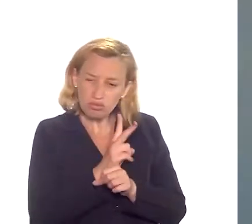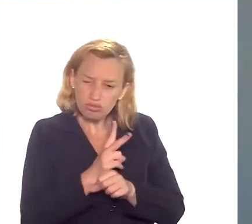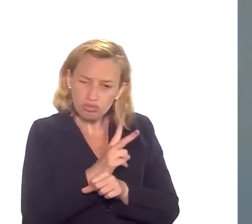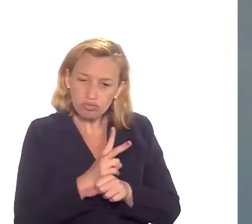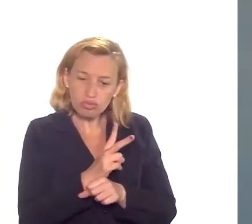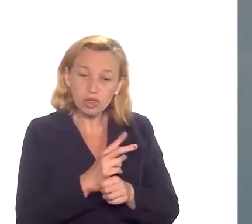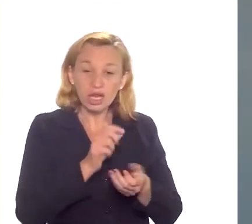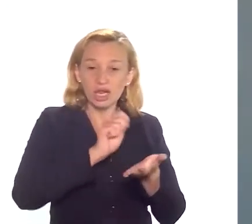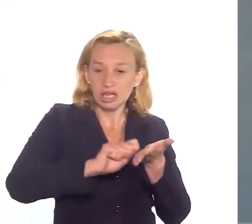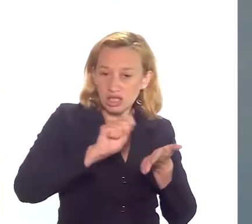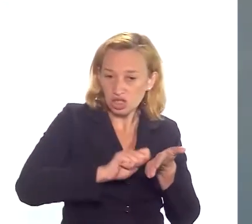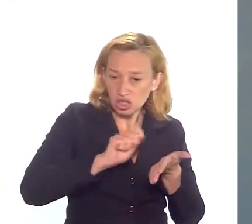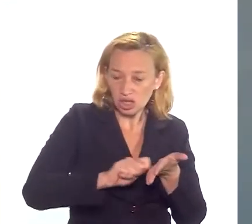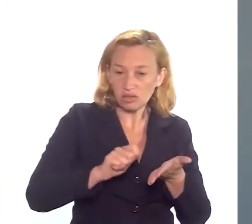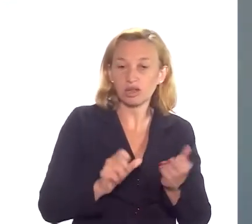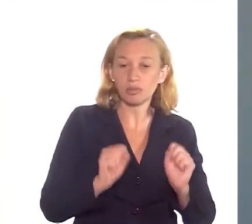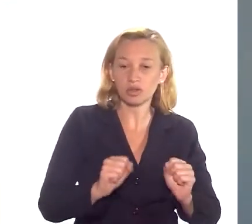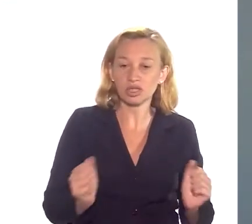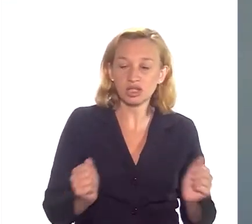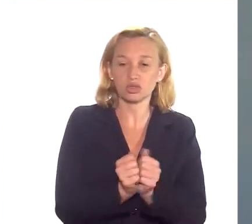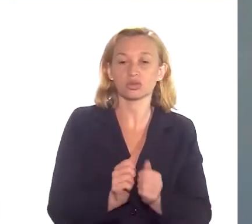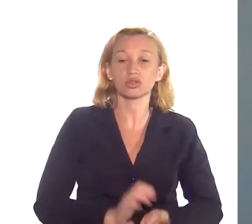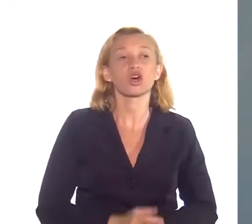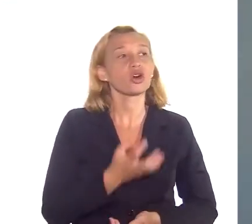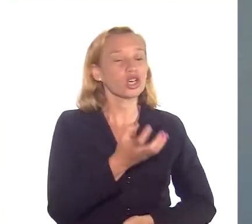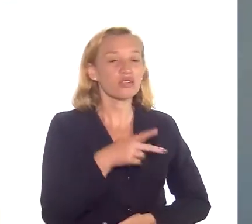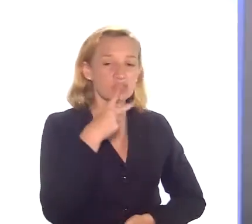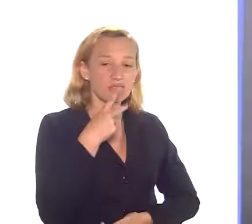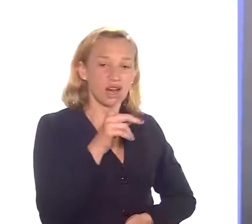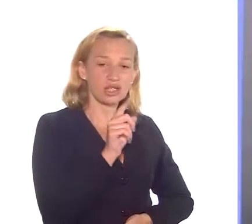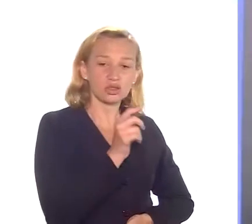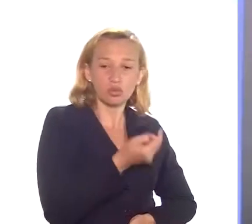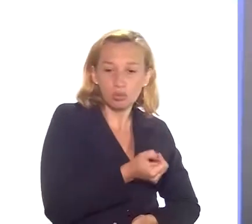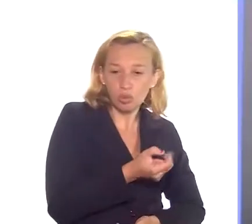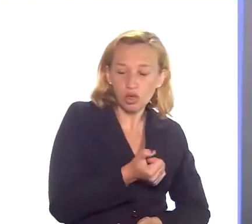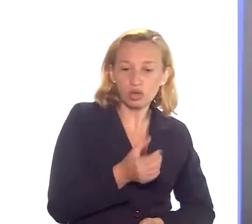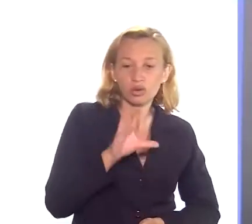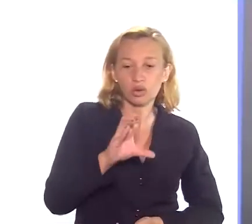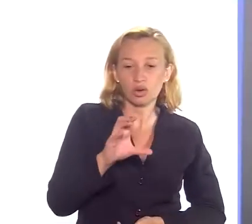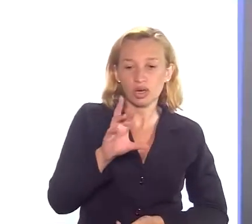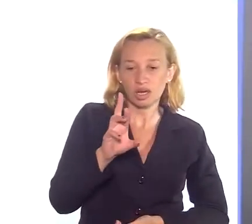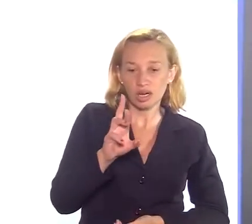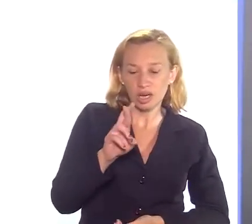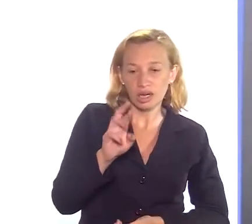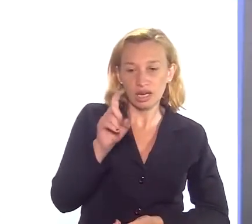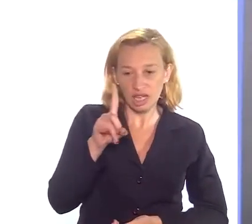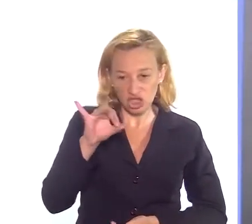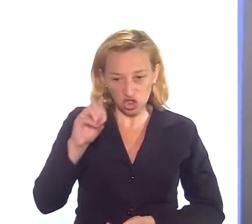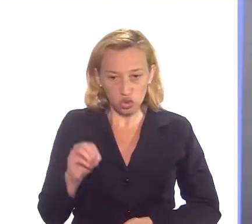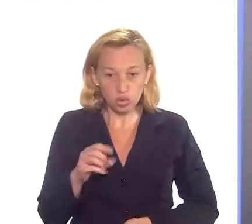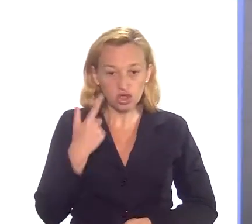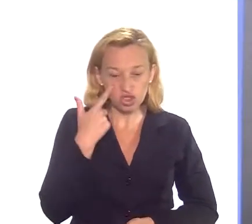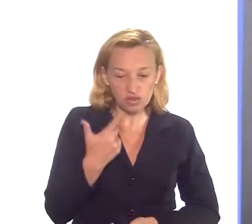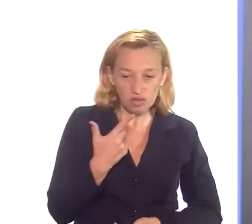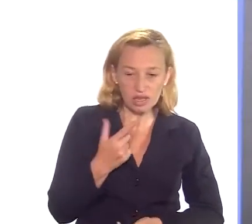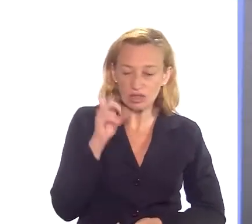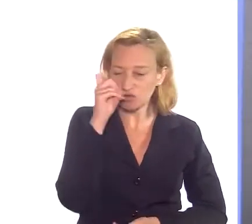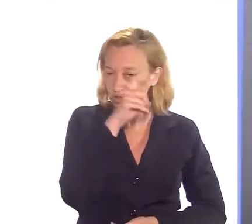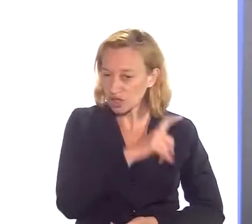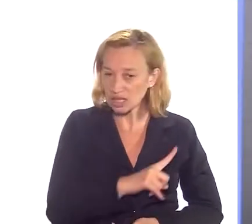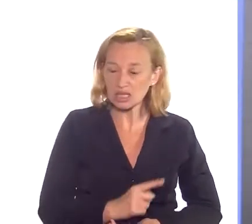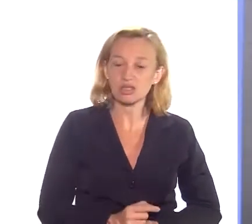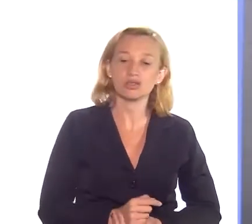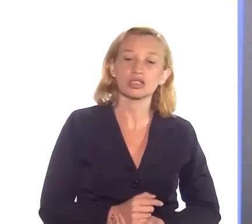se inscrevam para que elas possam participar do programa. E eu queria que você contasse um pouquinho sobre a questão do crédito, né?